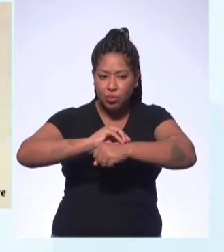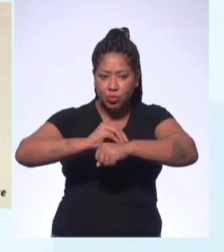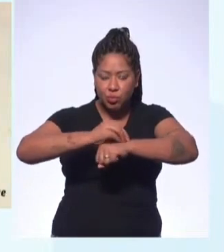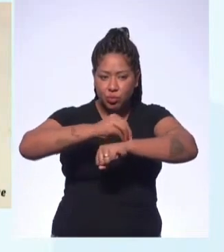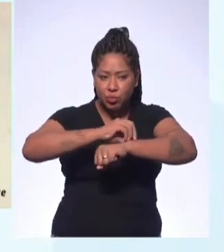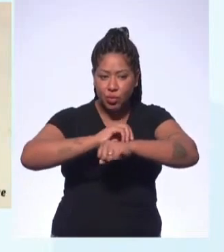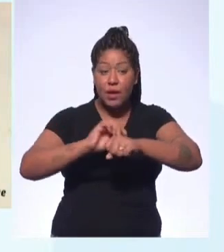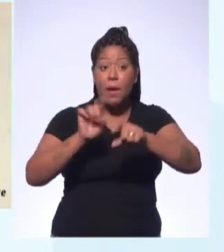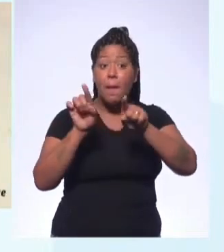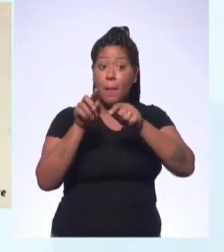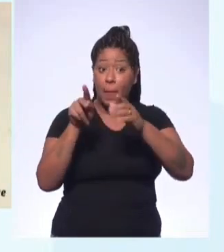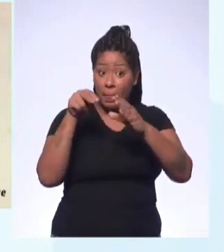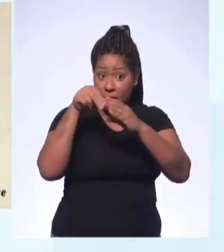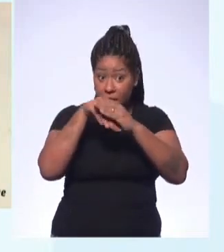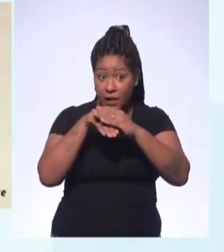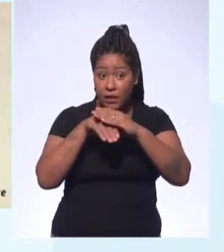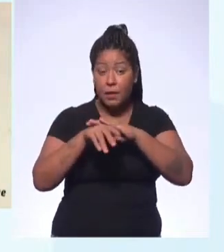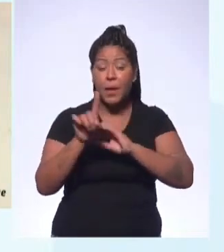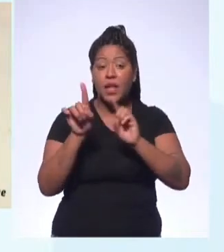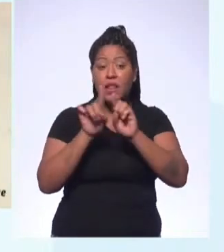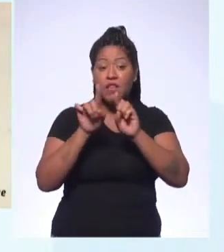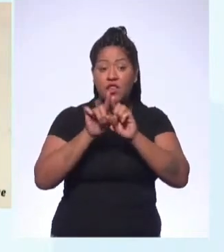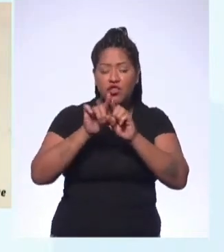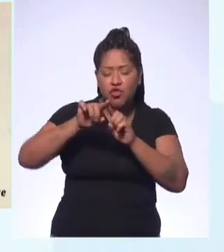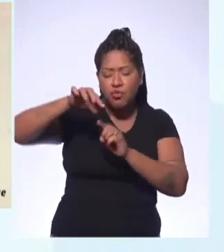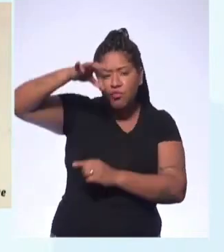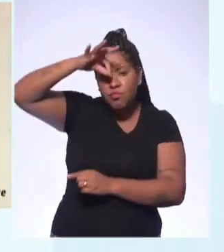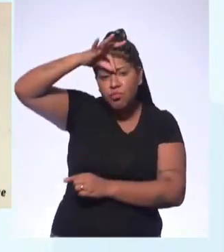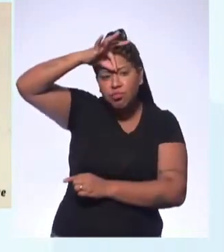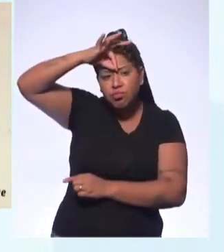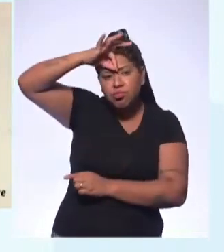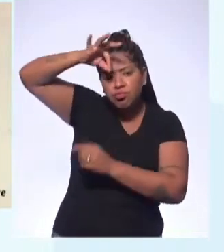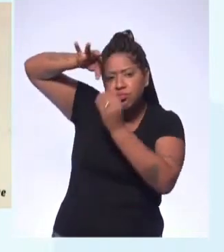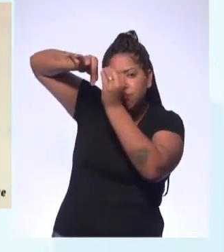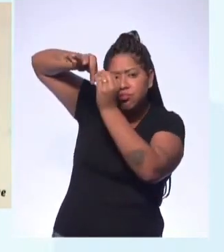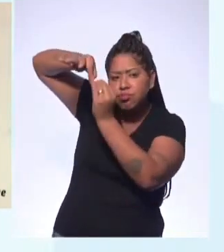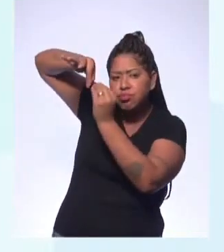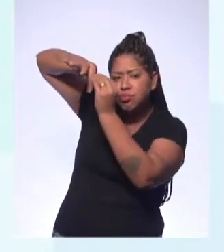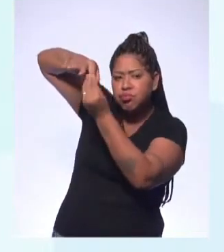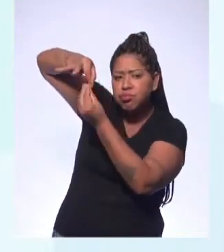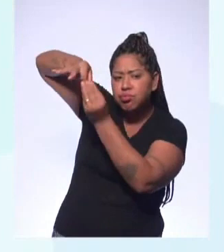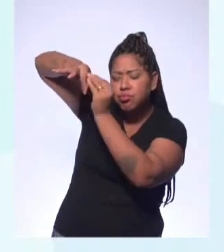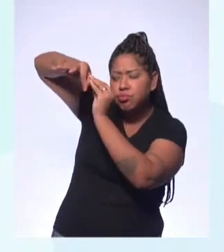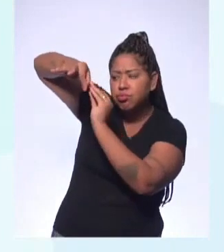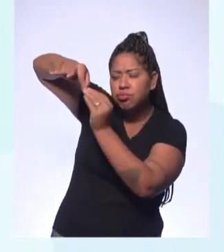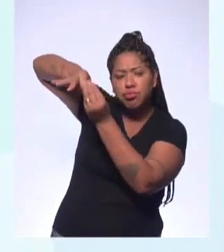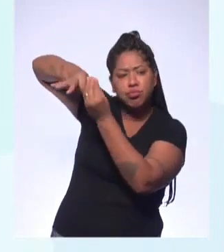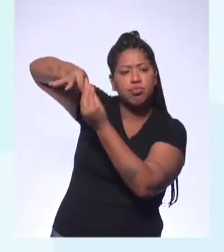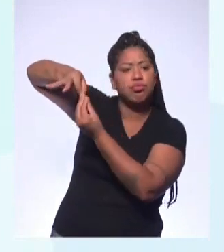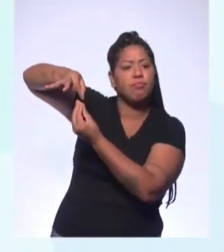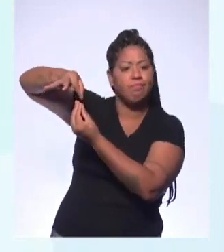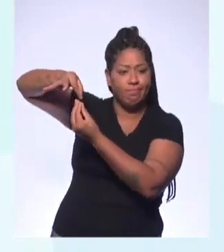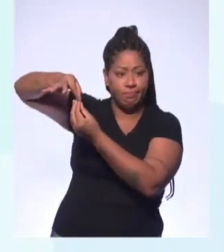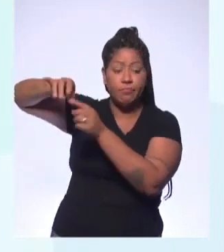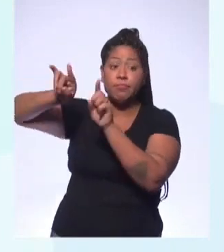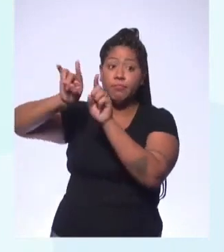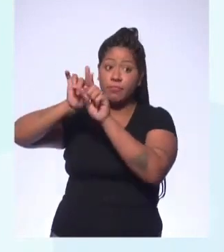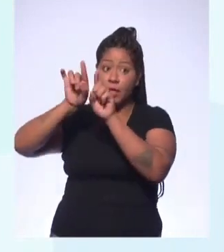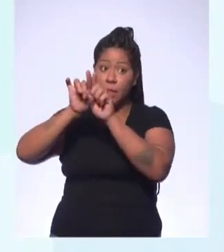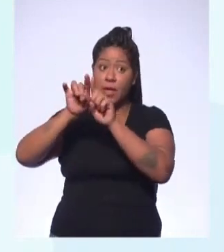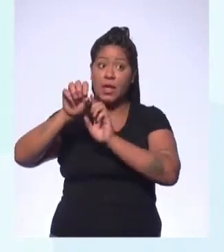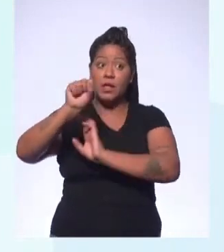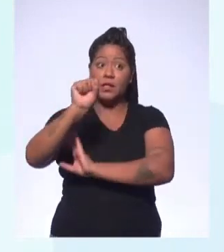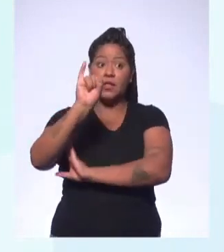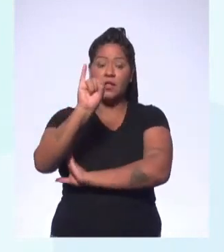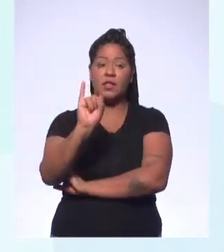lesões genitais, né, corrimentos, etc. Tá bom? Muito bem. A sífilis, que é uma